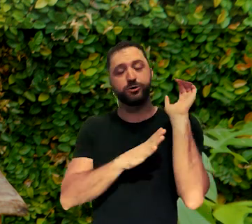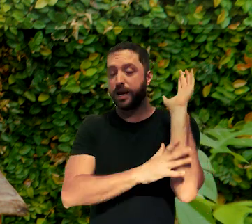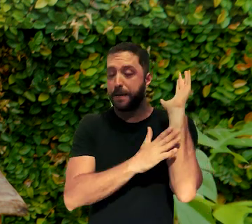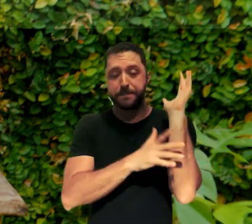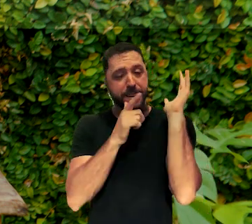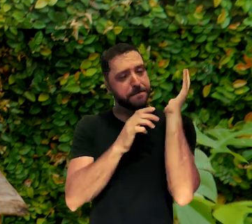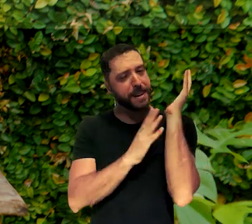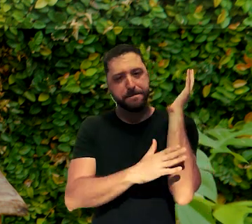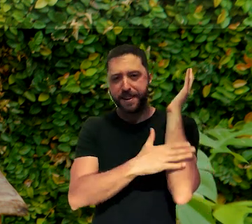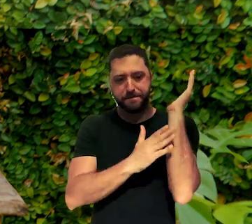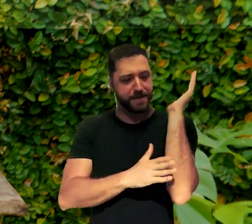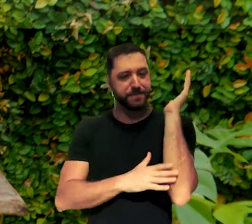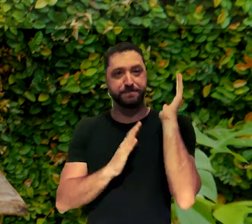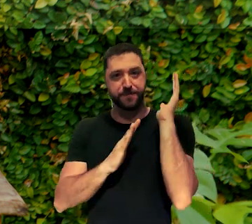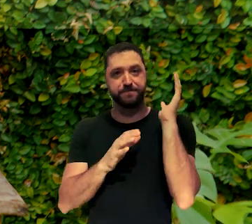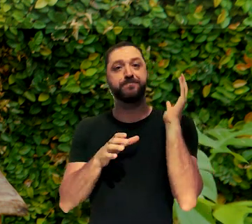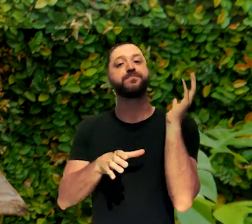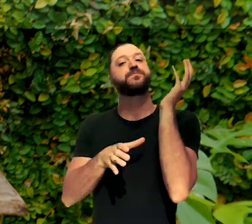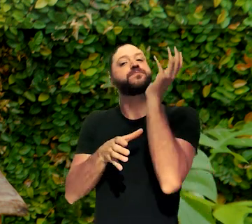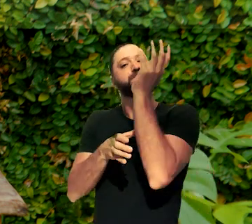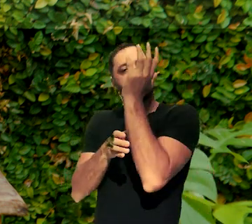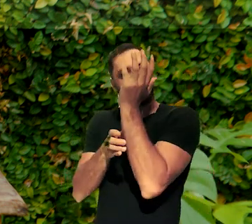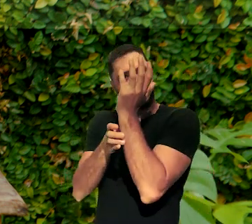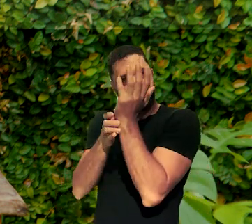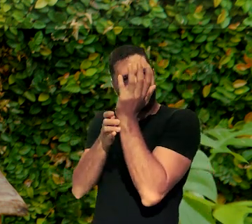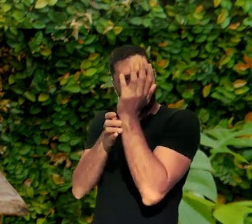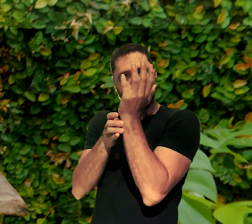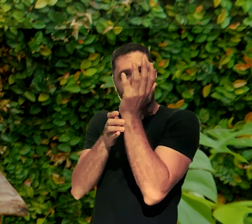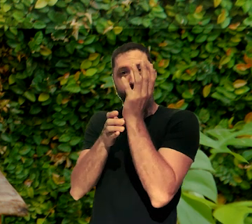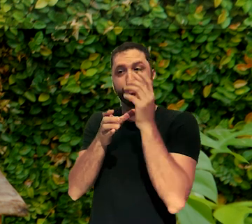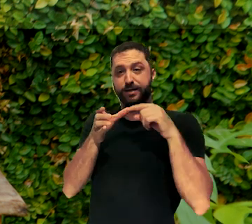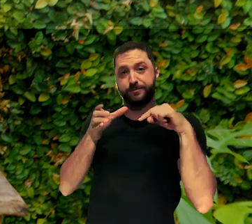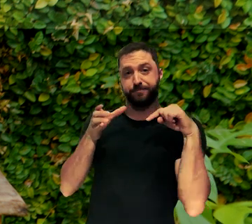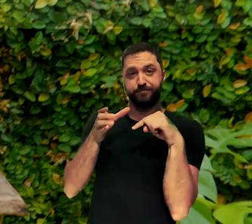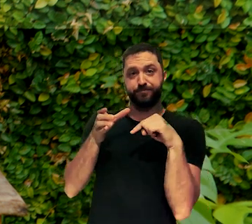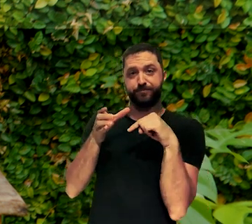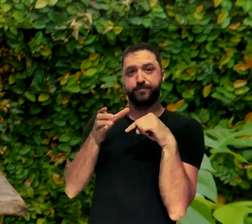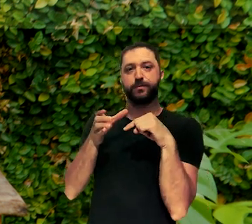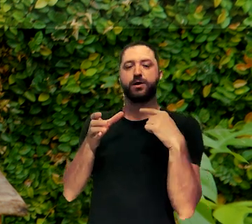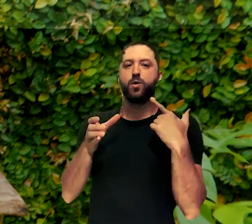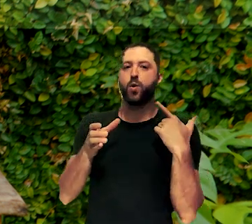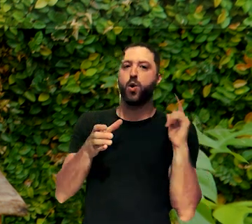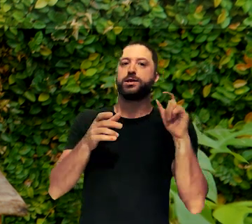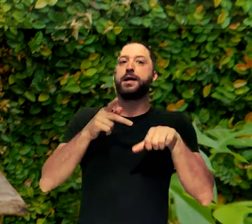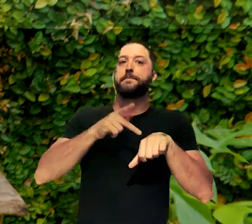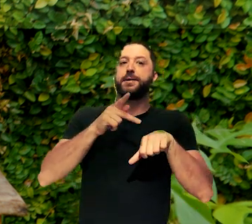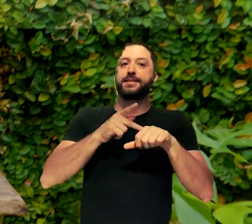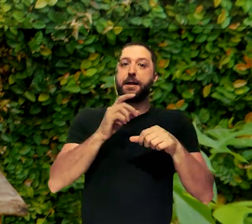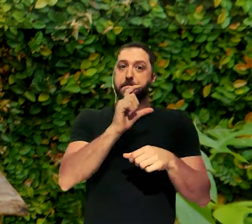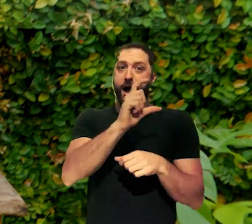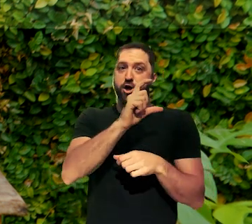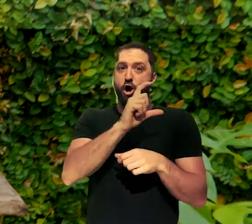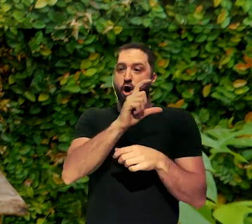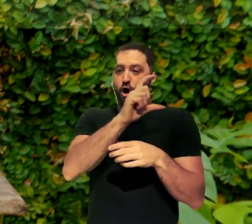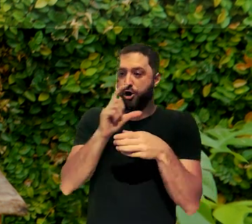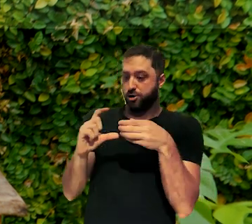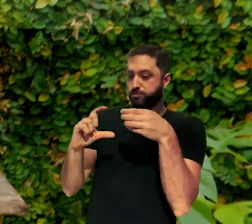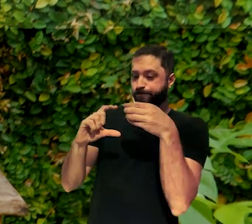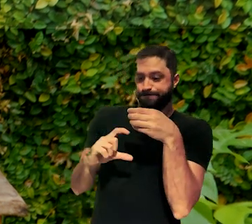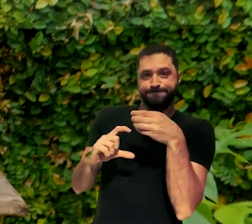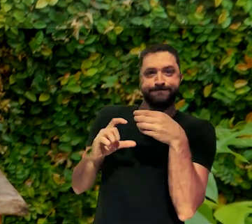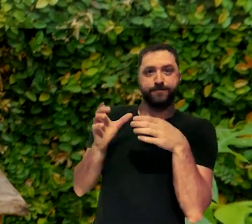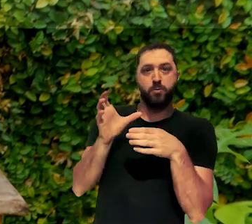ela. Eu vou acomodar ela ao fundo, tá vendo? E eu vou fixar ela com uma pedra um pouco maior, para